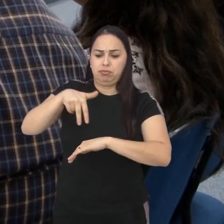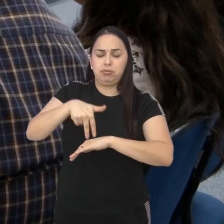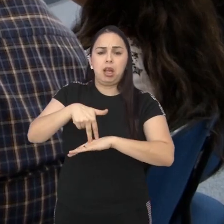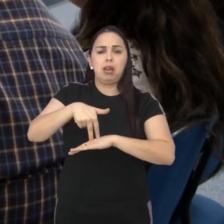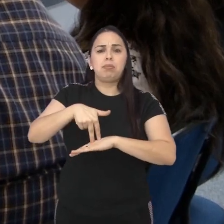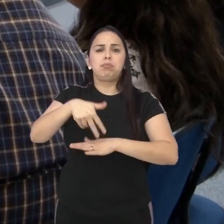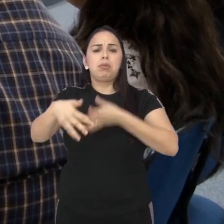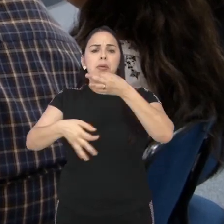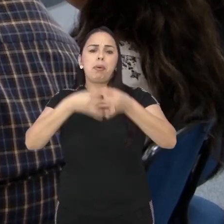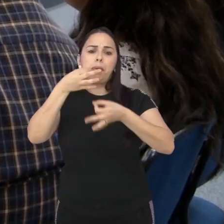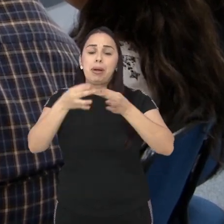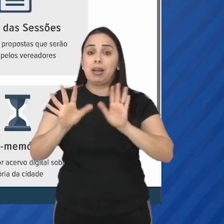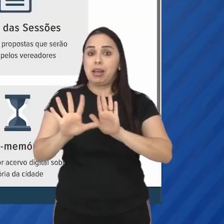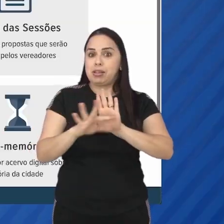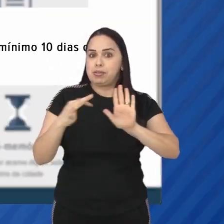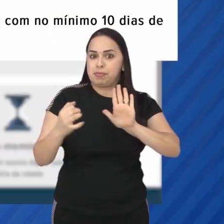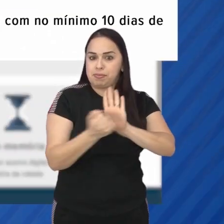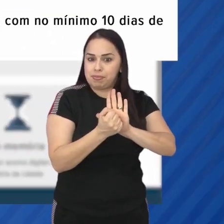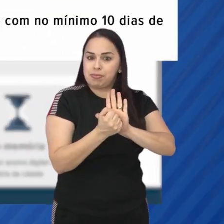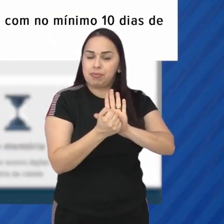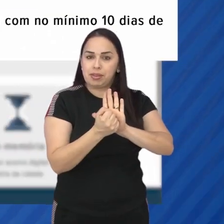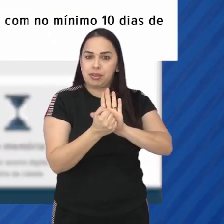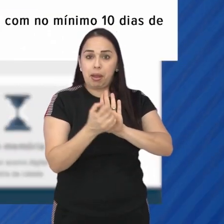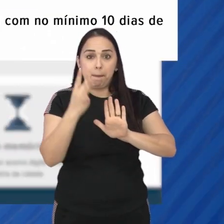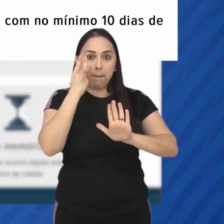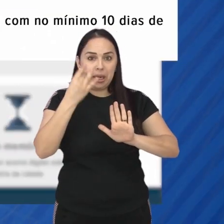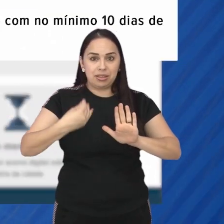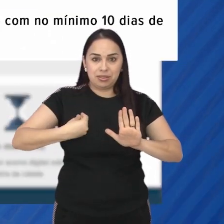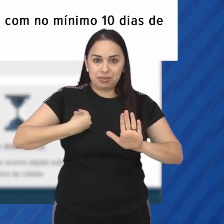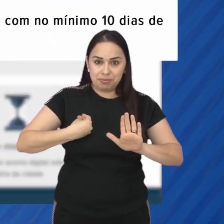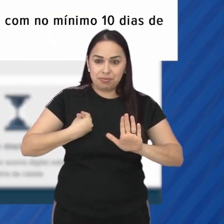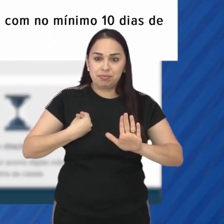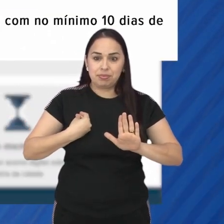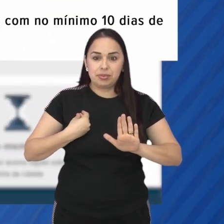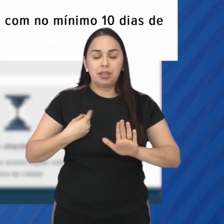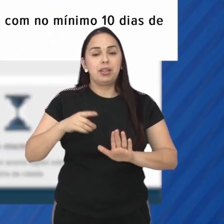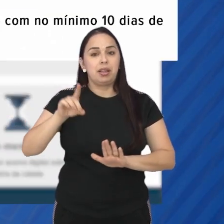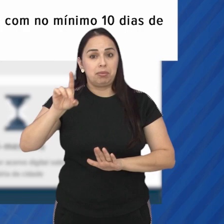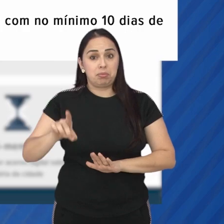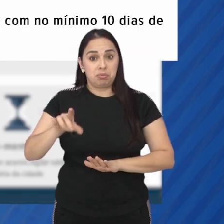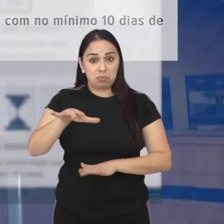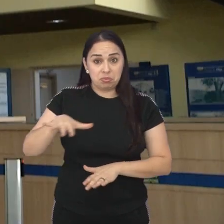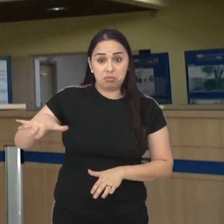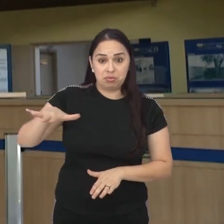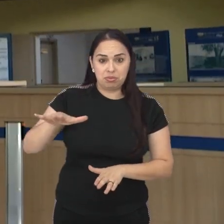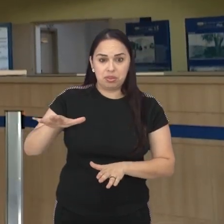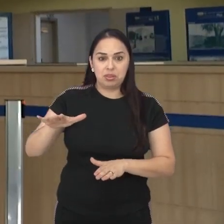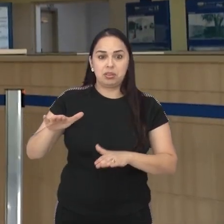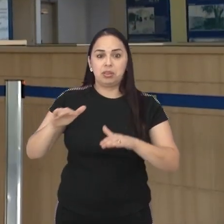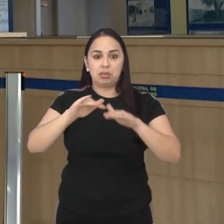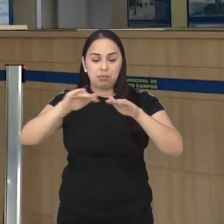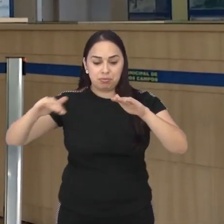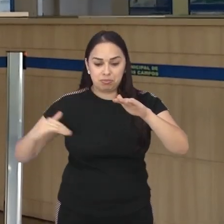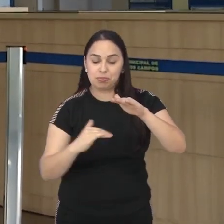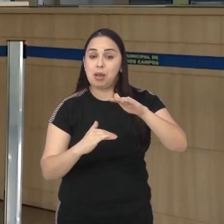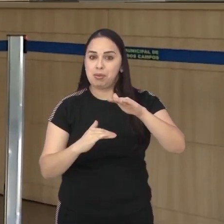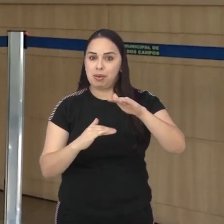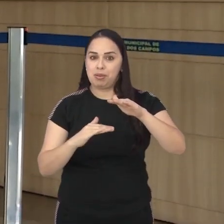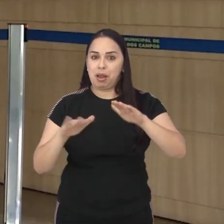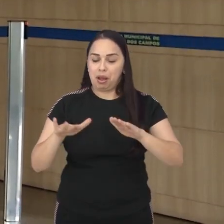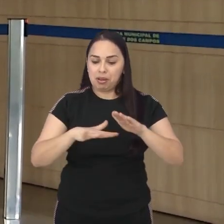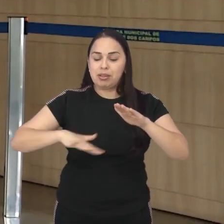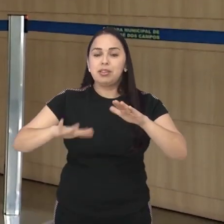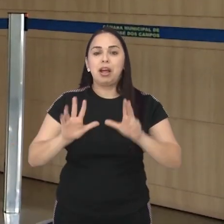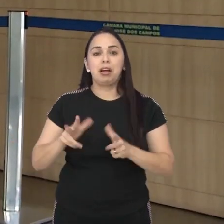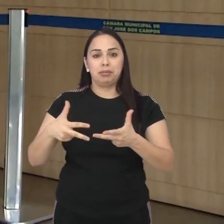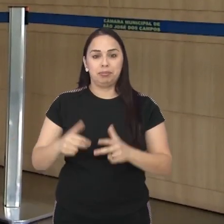do plenário da Câmara. As inscrições são feitas pessoalmente na diretoria do expediente, que fica no andar térreo